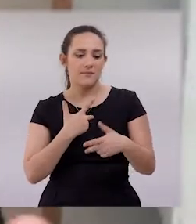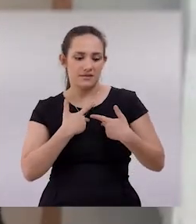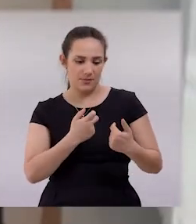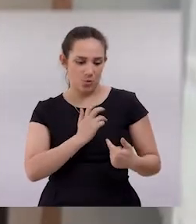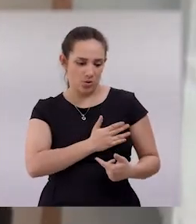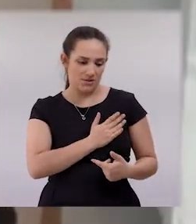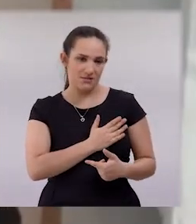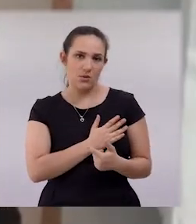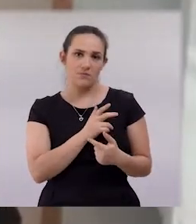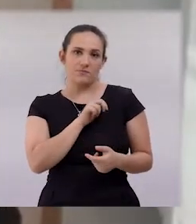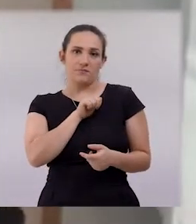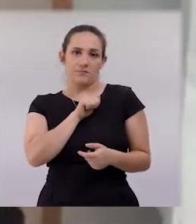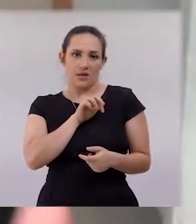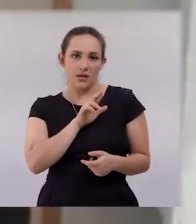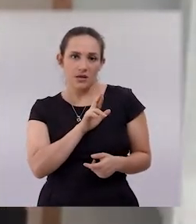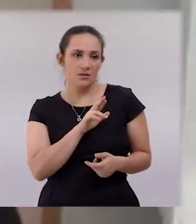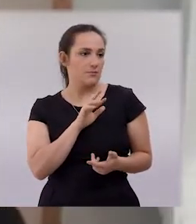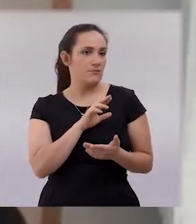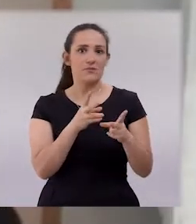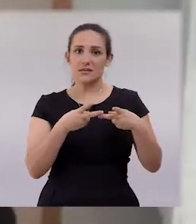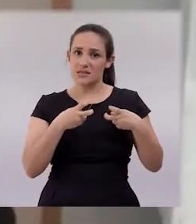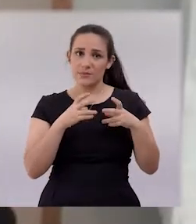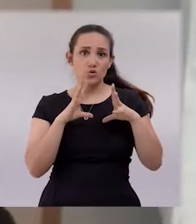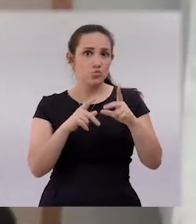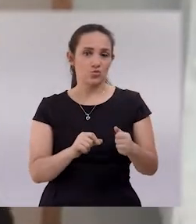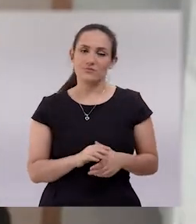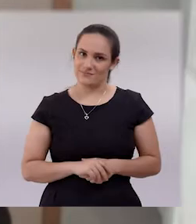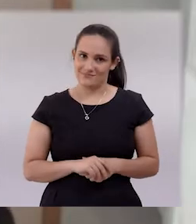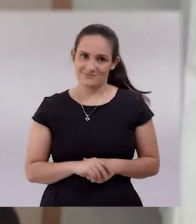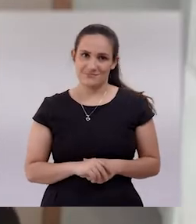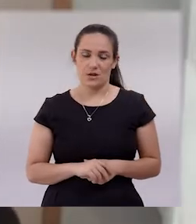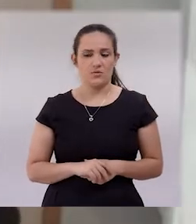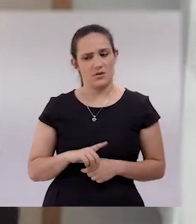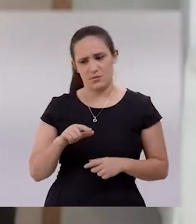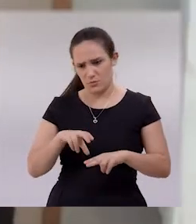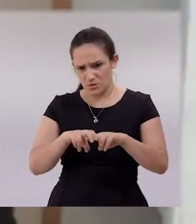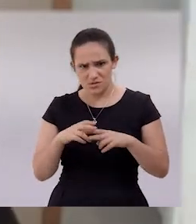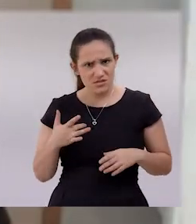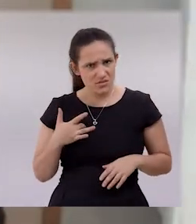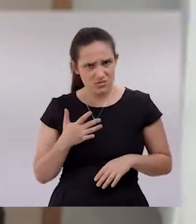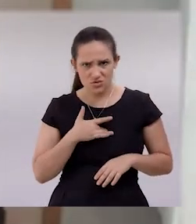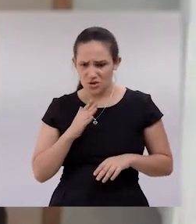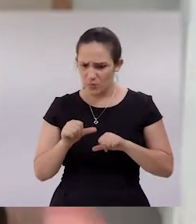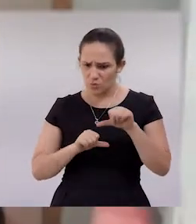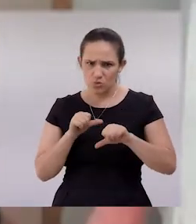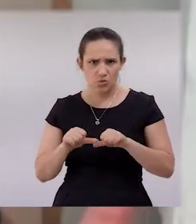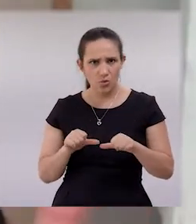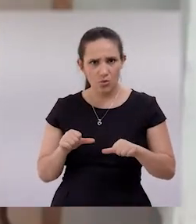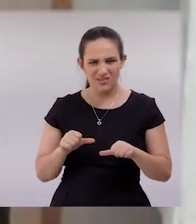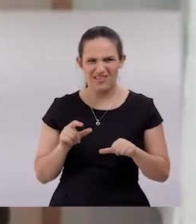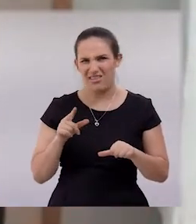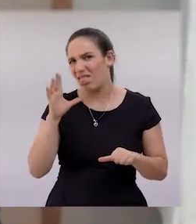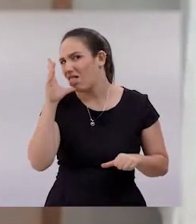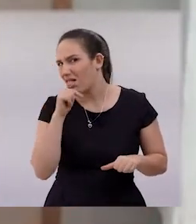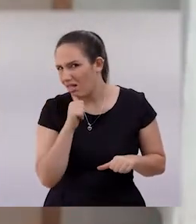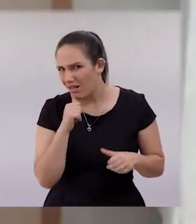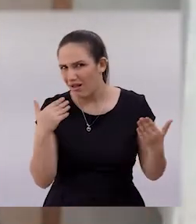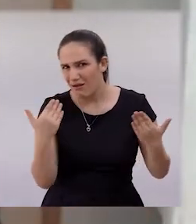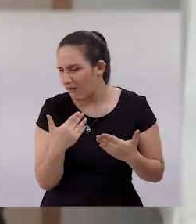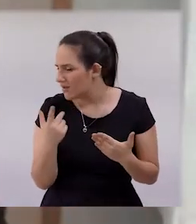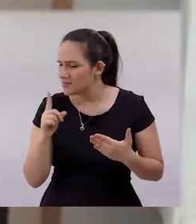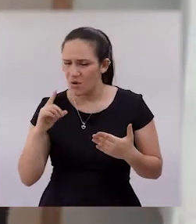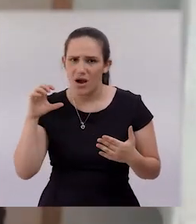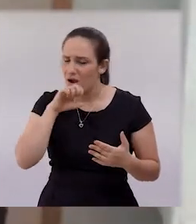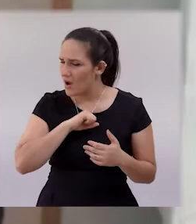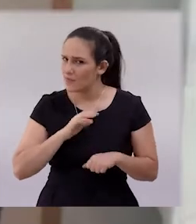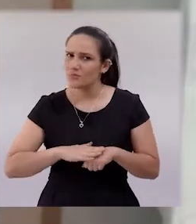vai fazer com que a saúde ela tenha uma modificação e não mais tão lenta quando teve nos últimos anos, e